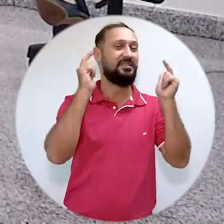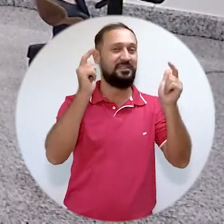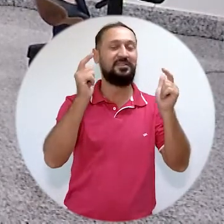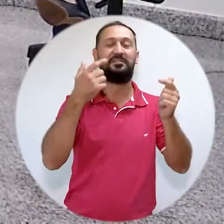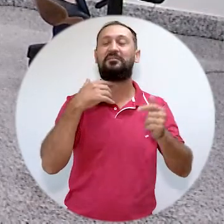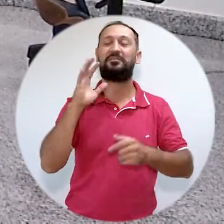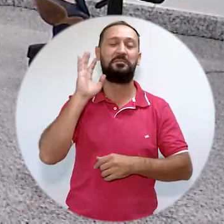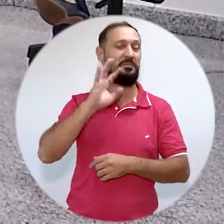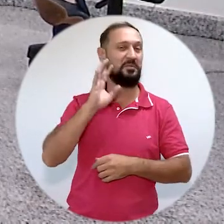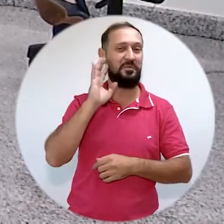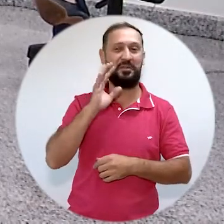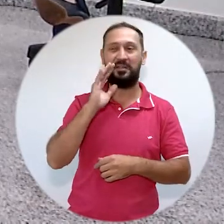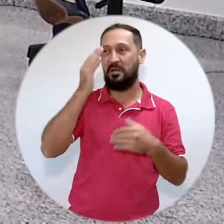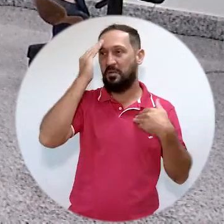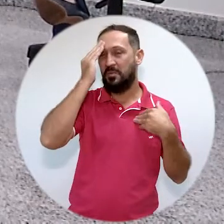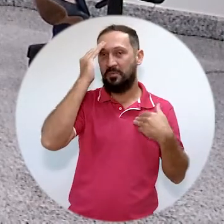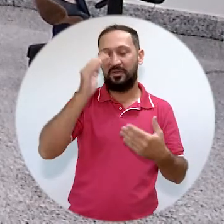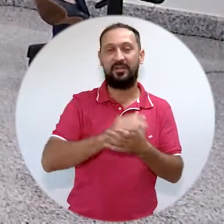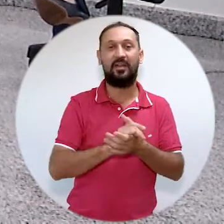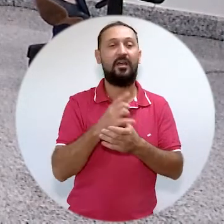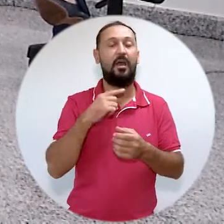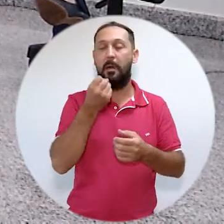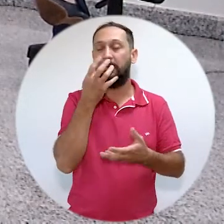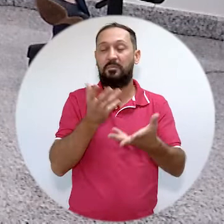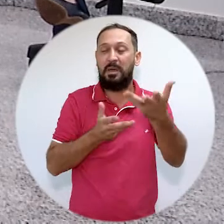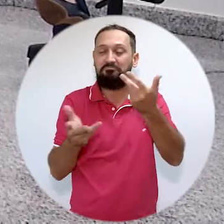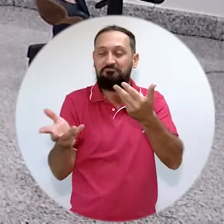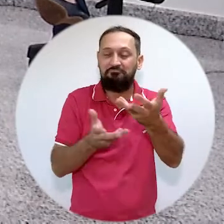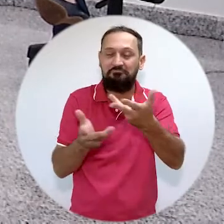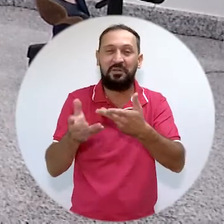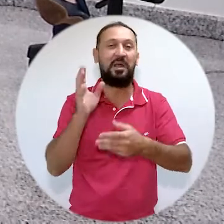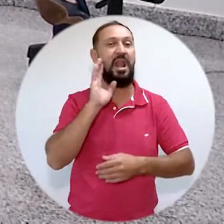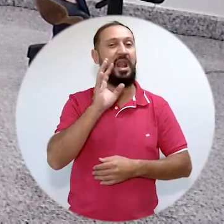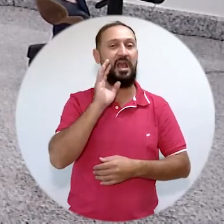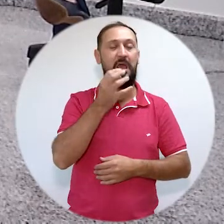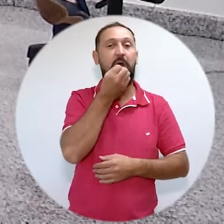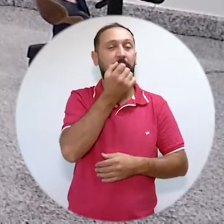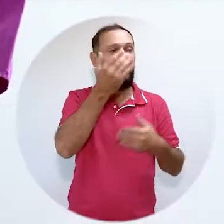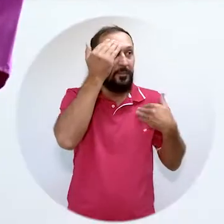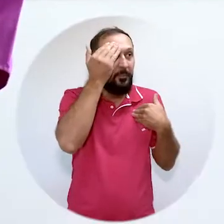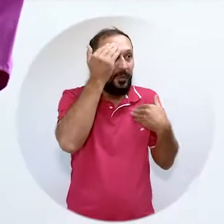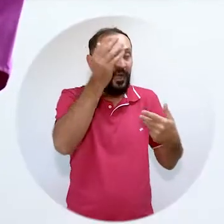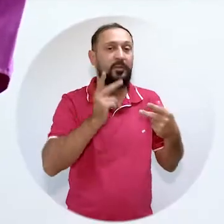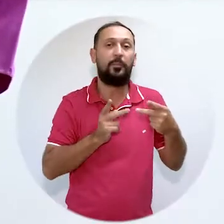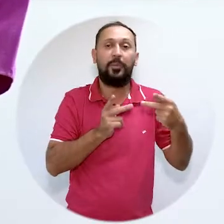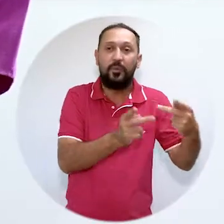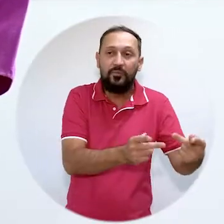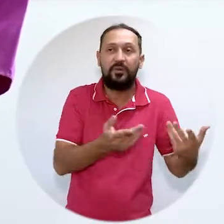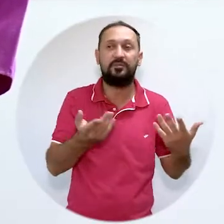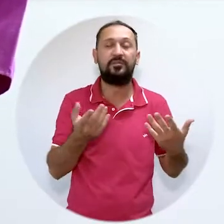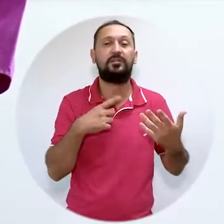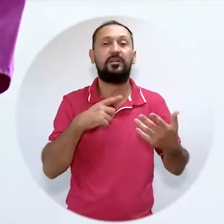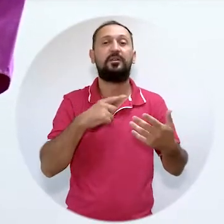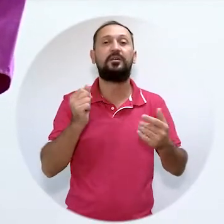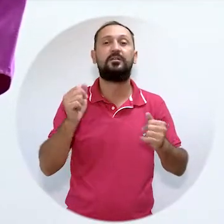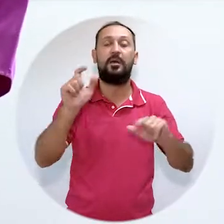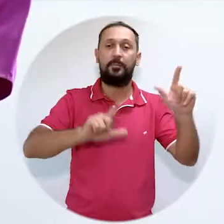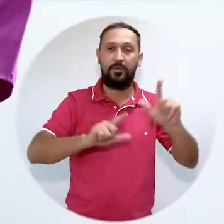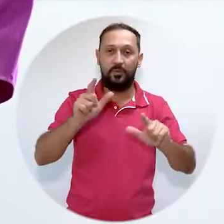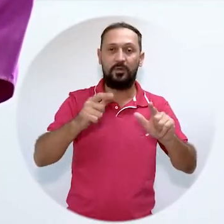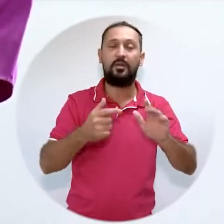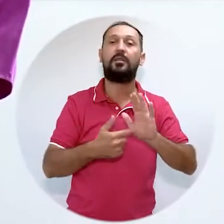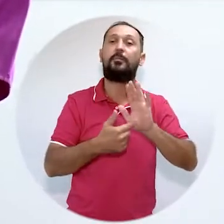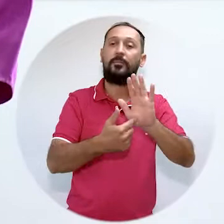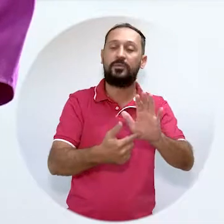sextor, pro personalidade, que é muito legal. Obrigada, Karina, obrigado, eu que agradeço, uma Karine. troca bacana, né, Benhur? Muito, muito obrigada pelo convite,